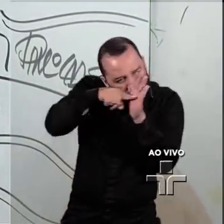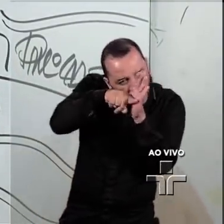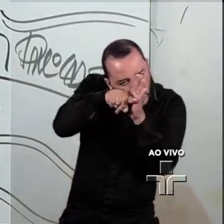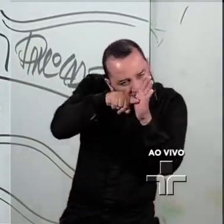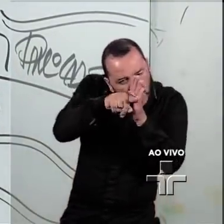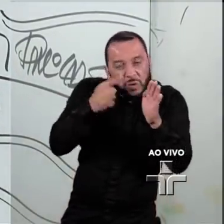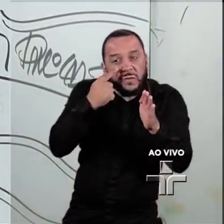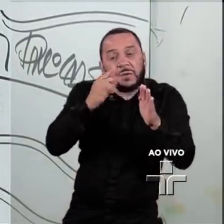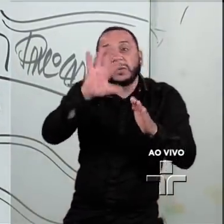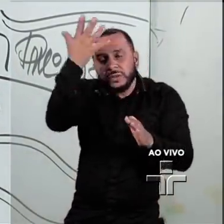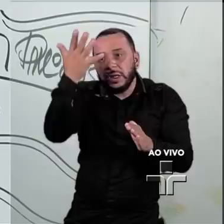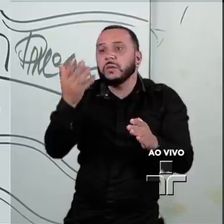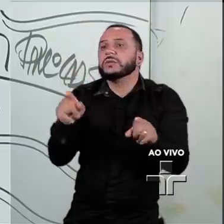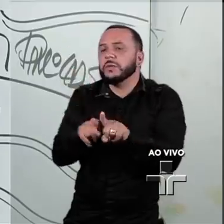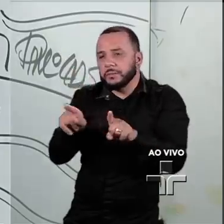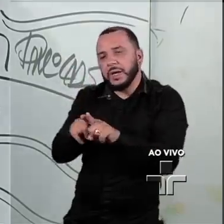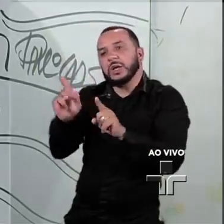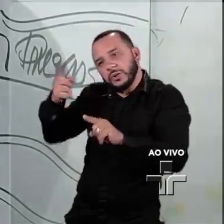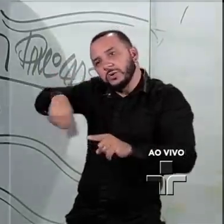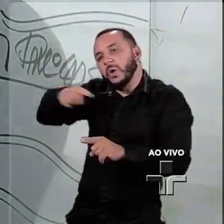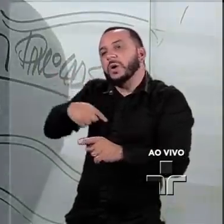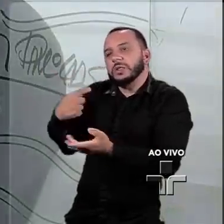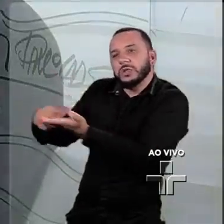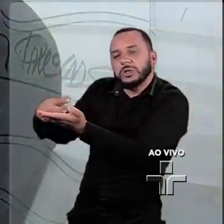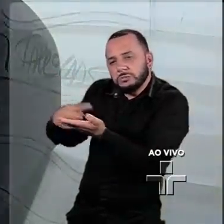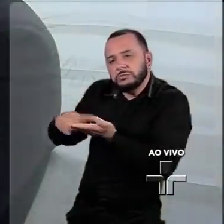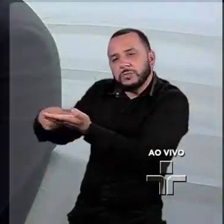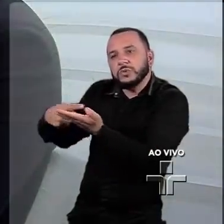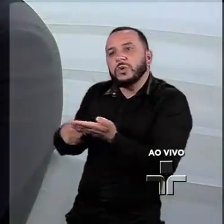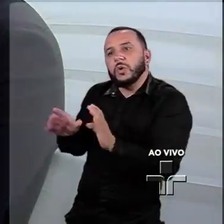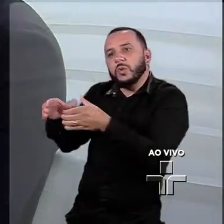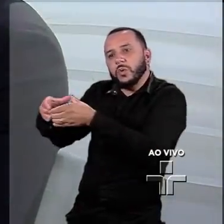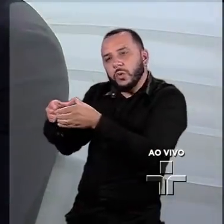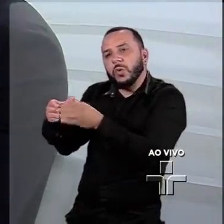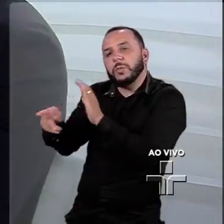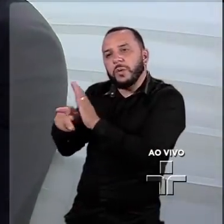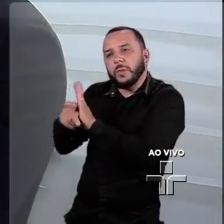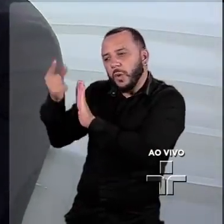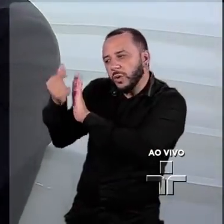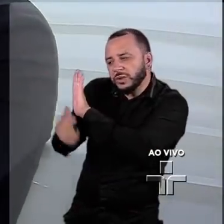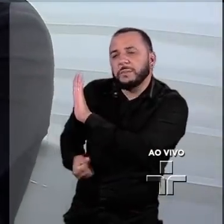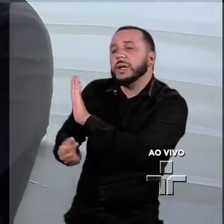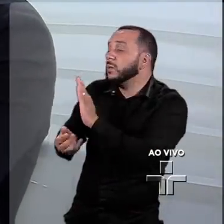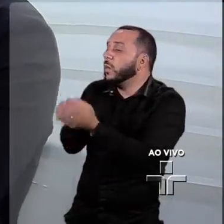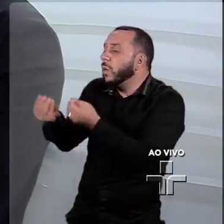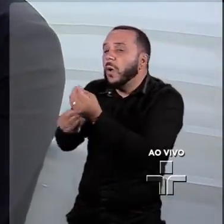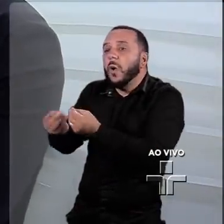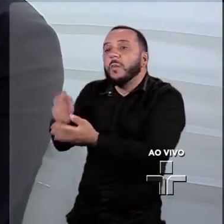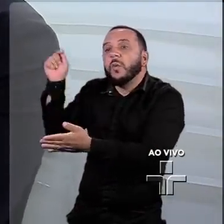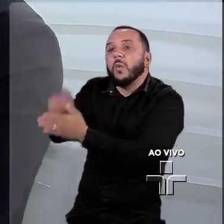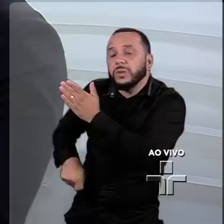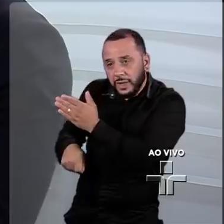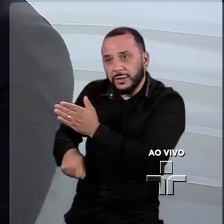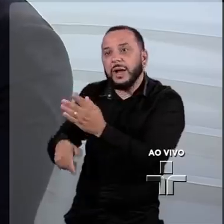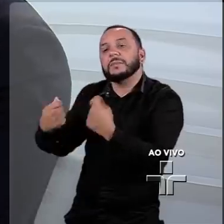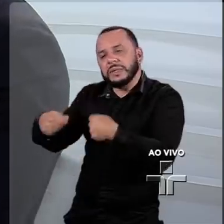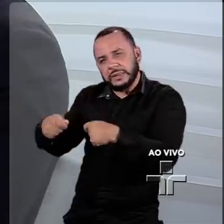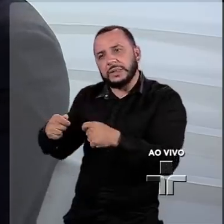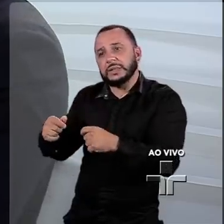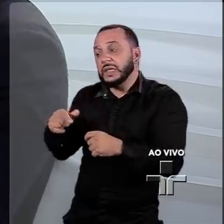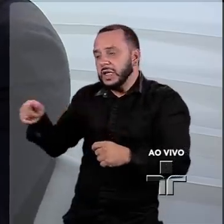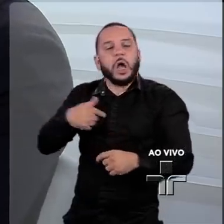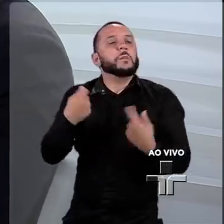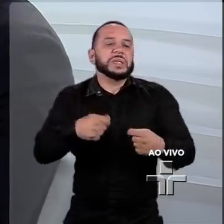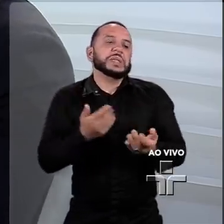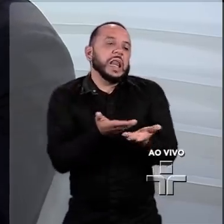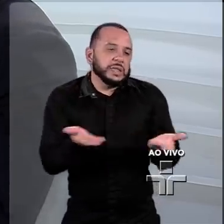Contas como contratar um laudo desta forma. A gente insistia que precisava ser uma contratação por técnica e preço. E o tribunal insistia que